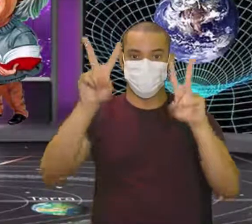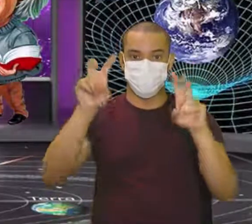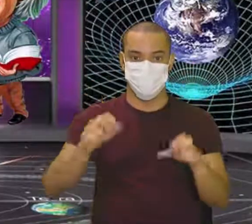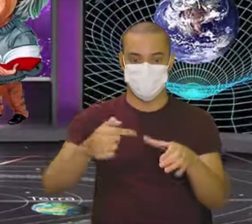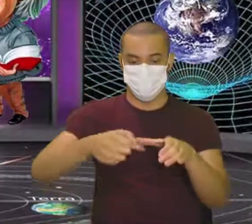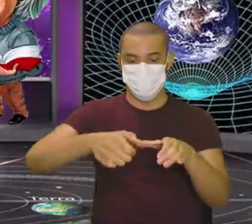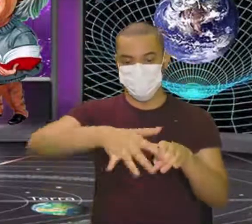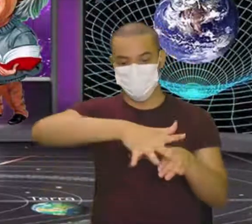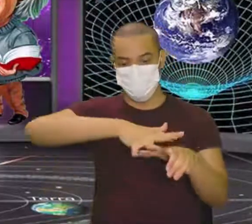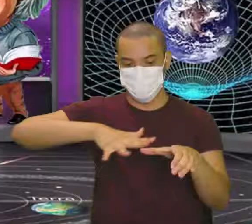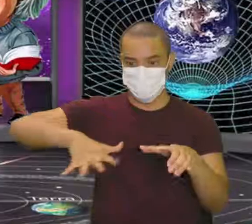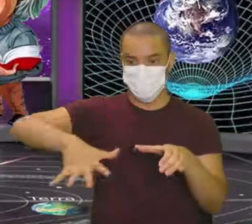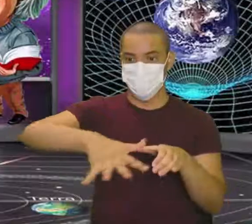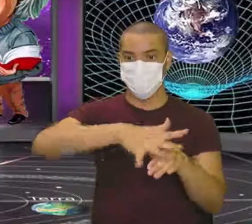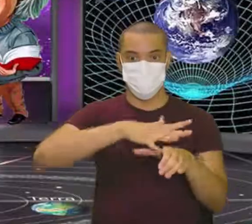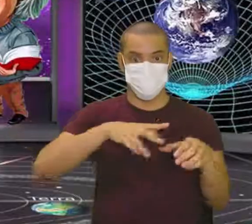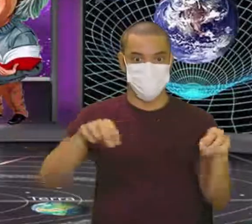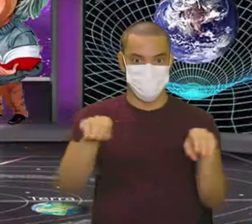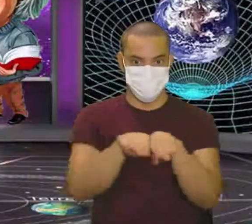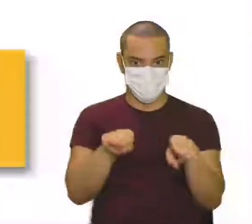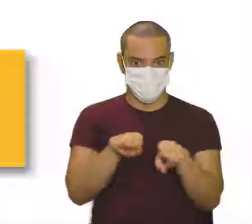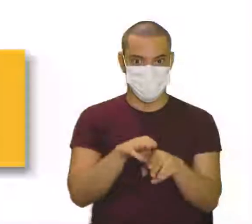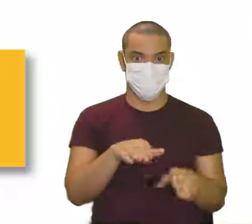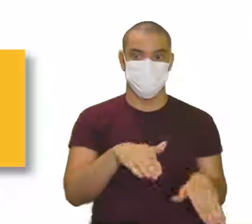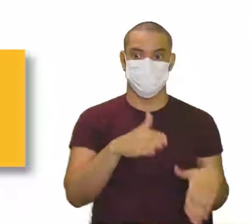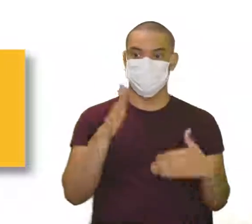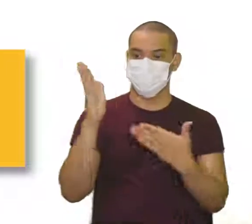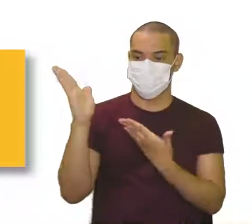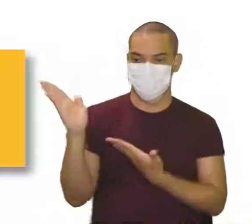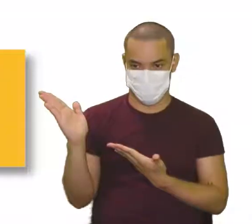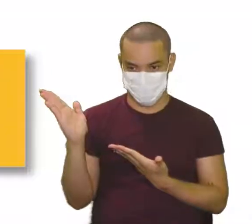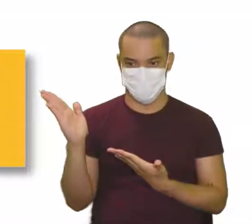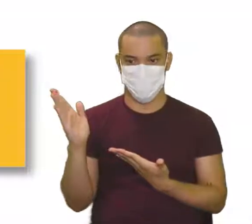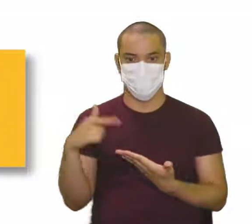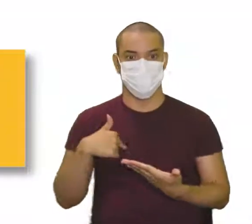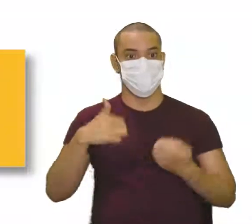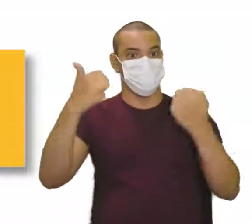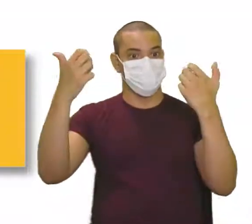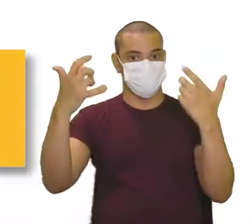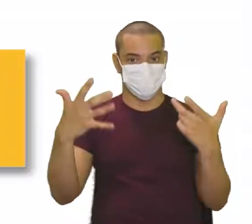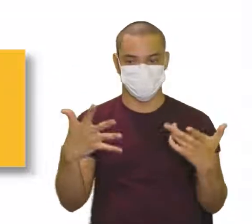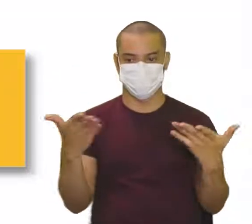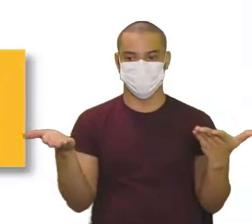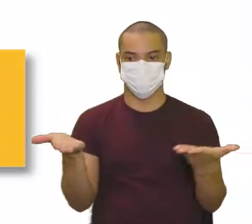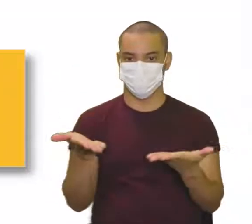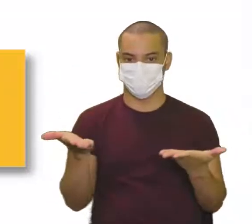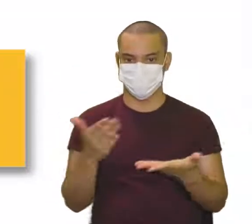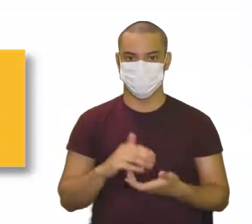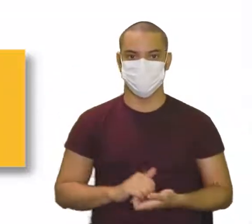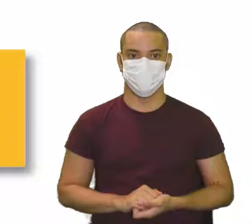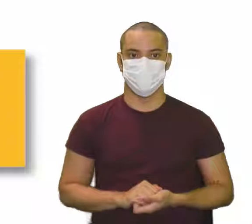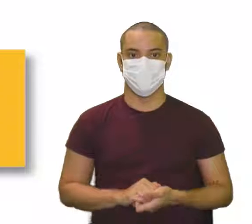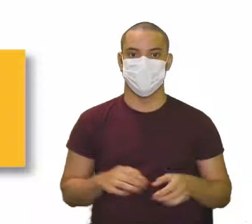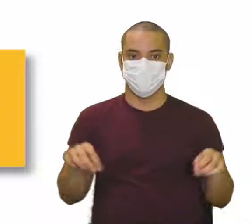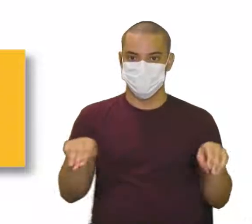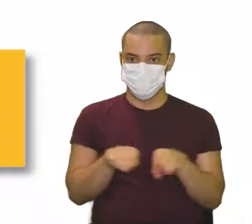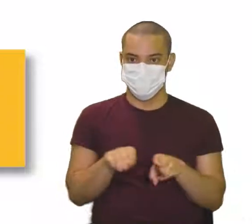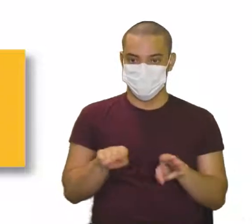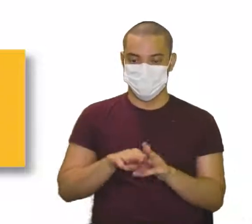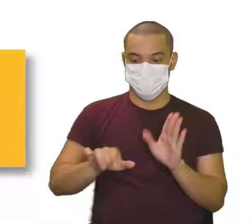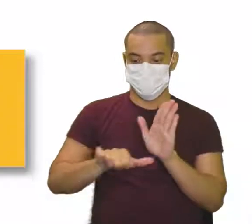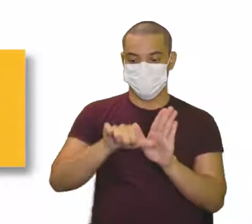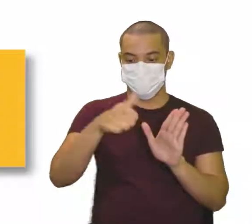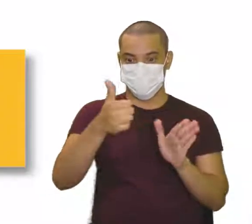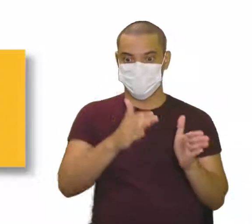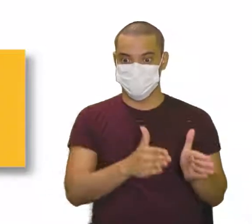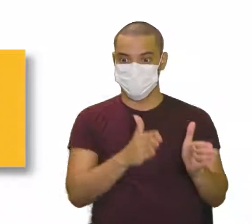campo magnético. Então, vamos lá, olha só, se liga no que nós vamos ver hoje. Campo magnético, primeira parte